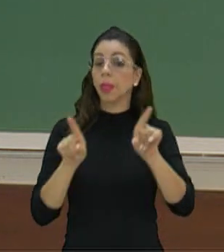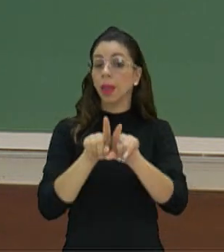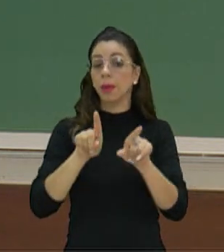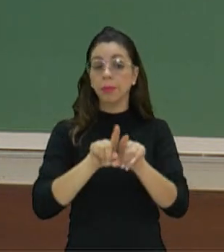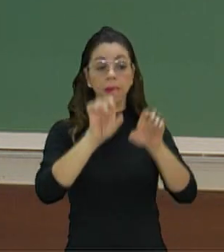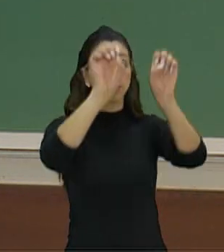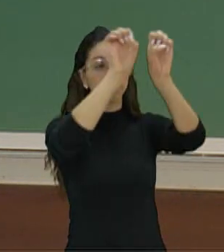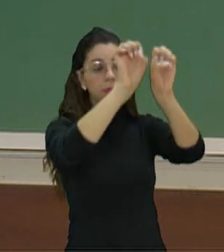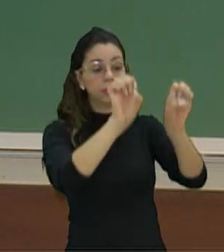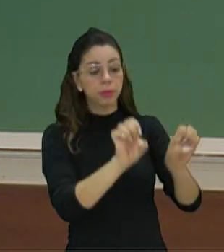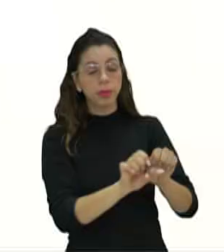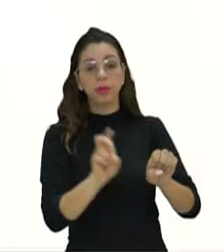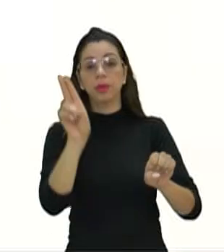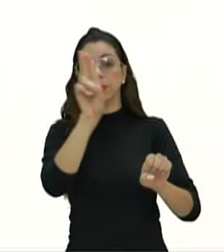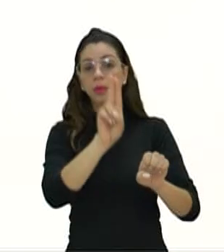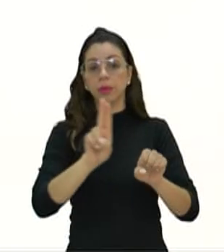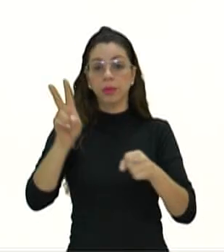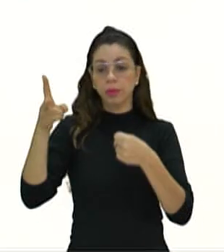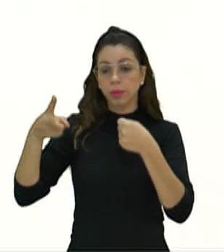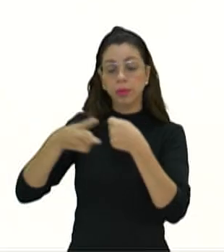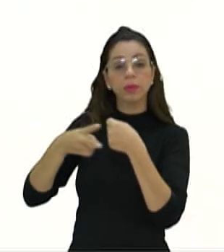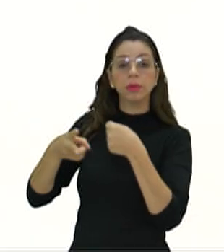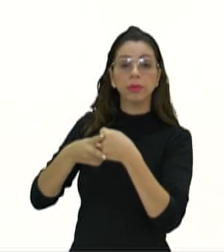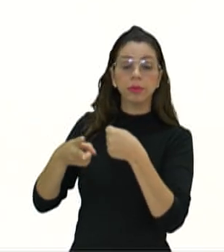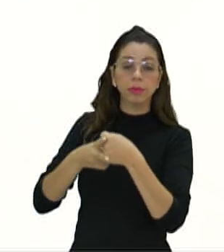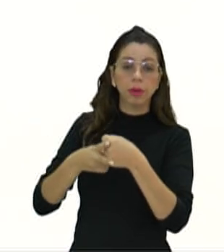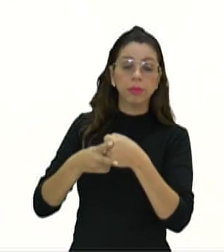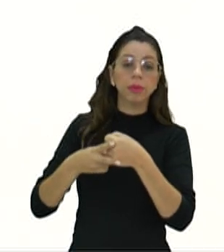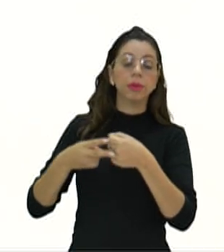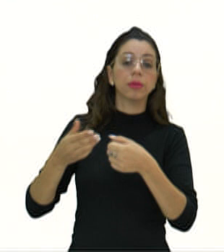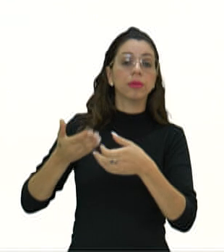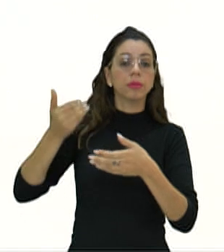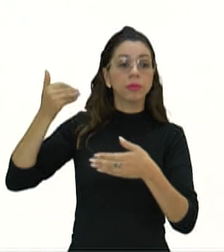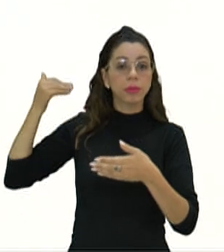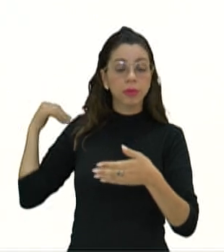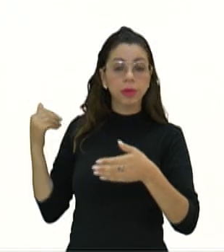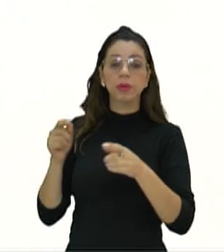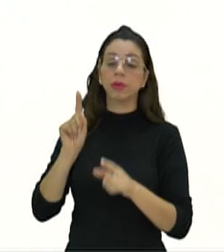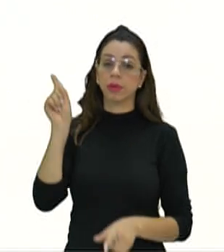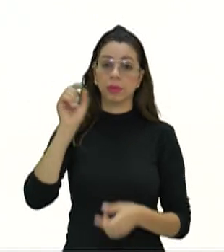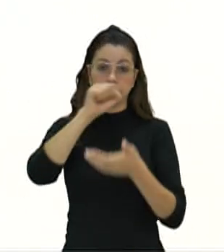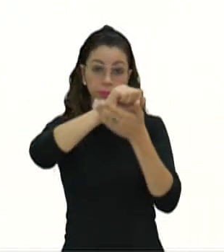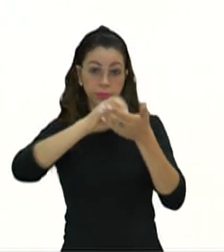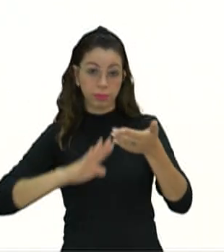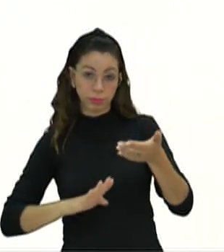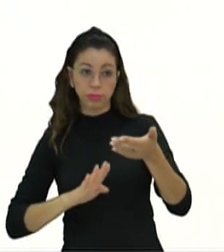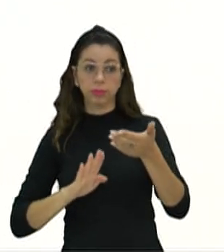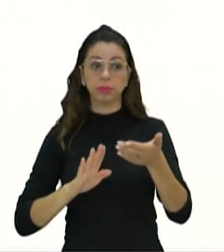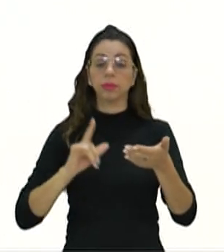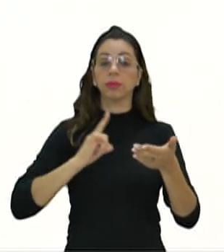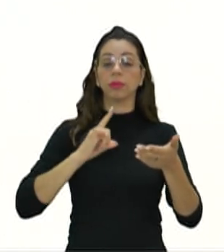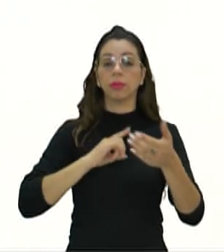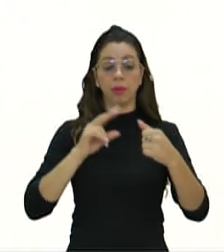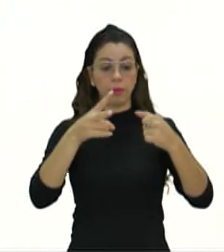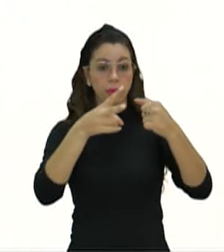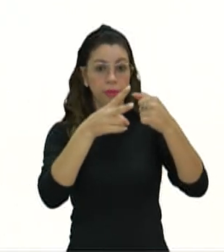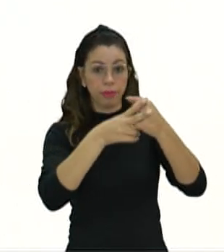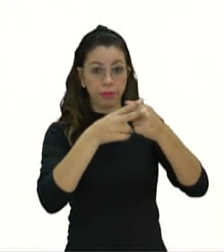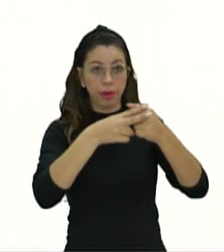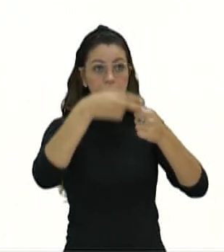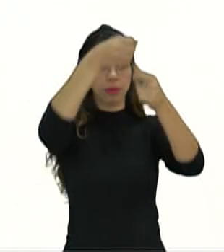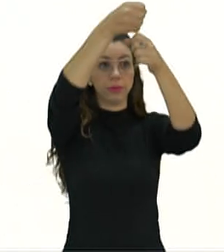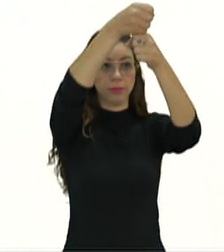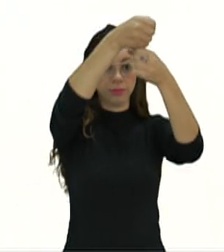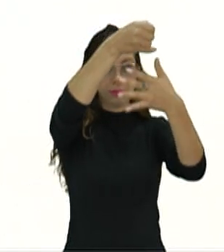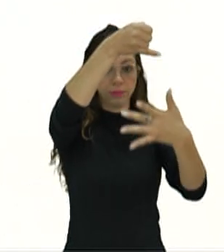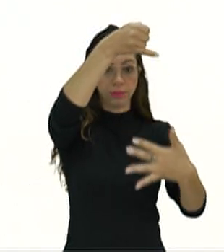a gente utilizar o verbo no particípio passado. Então, vocês vão fazer essa atividade aqui. Eu dei os verbos na forma base, estão